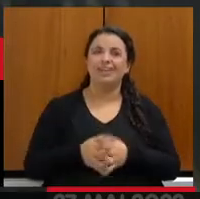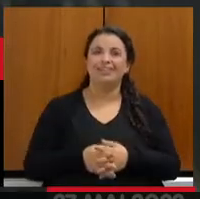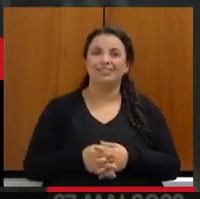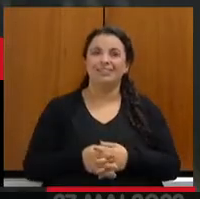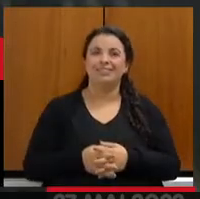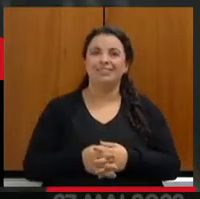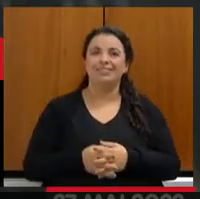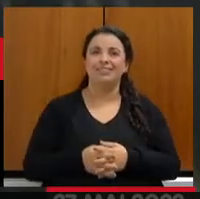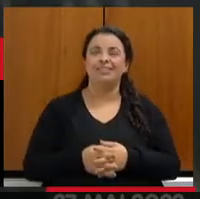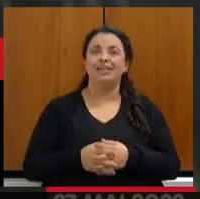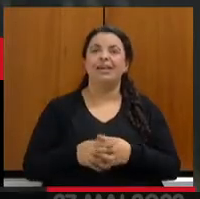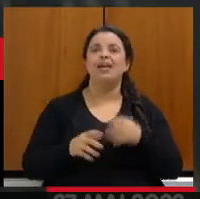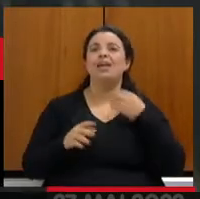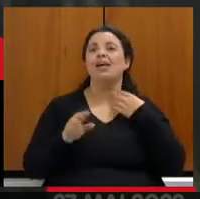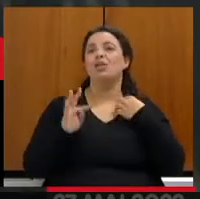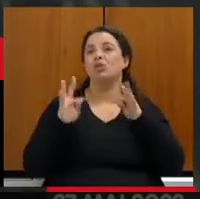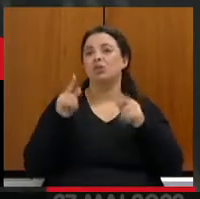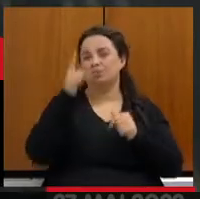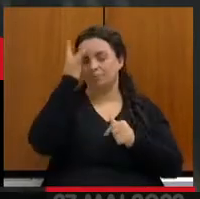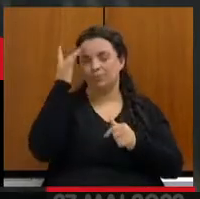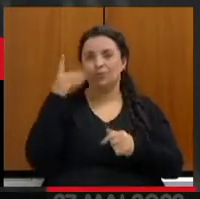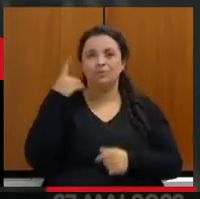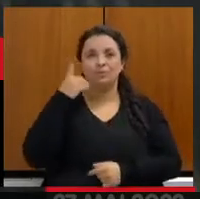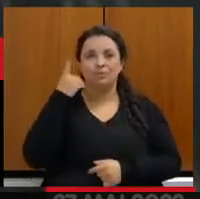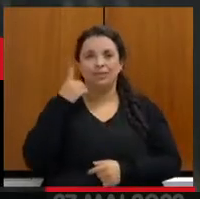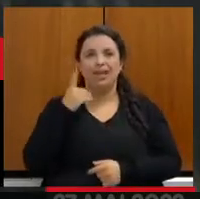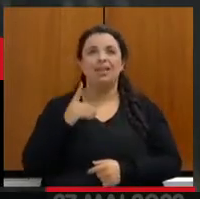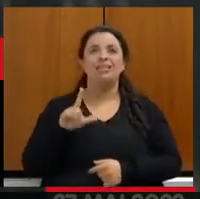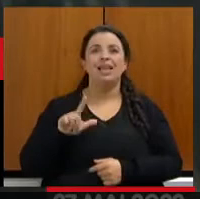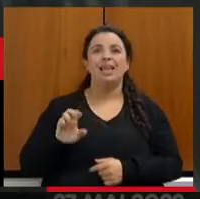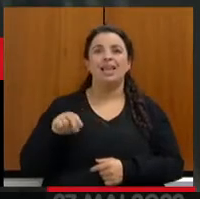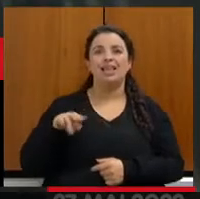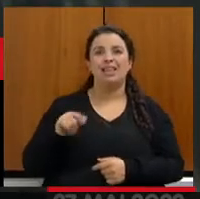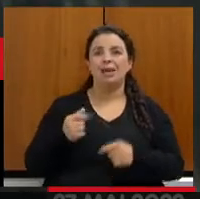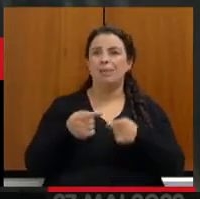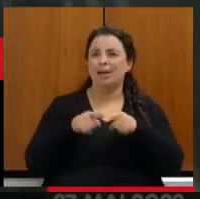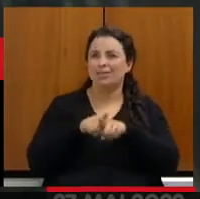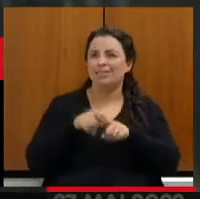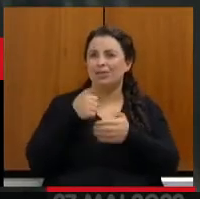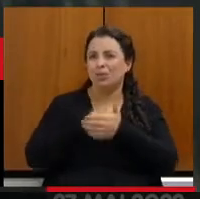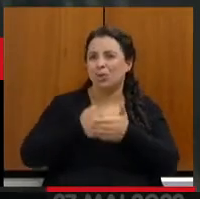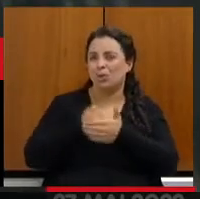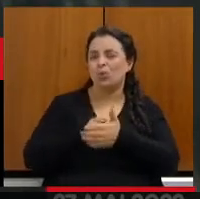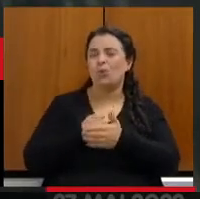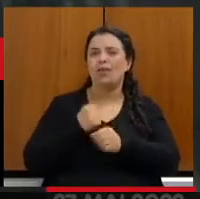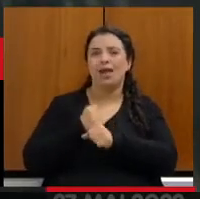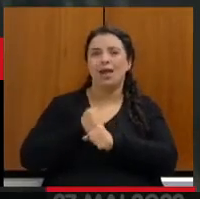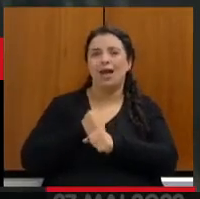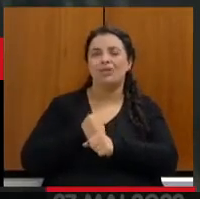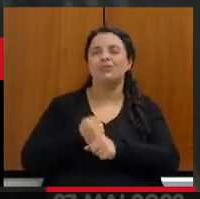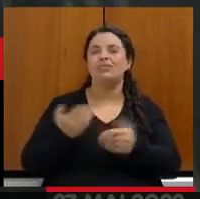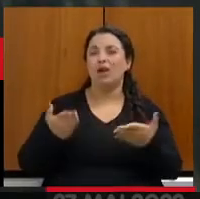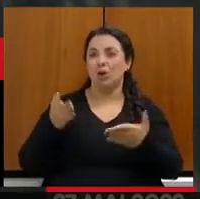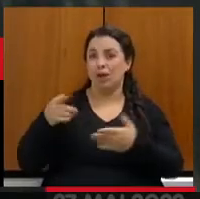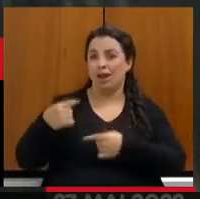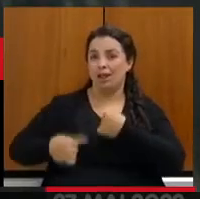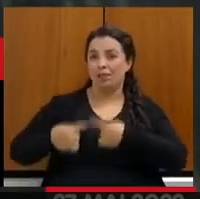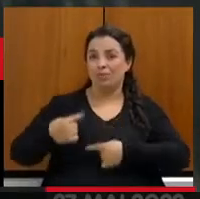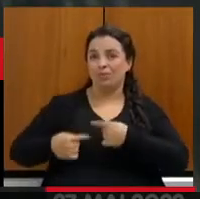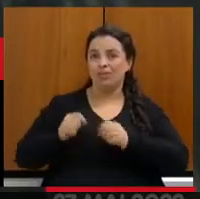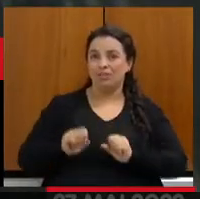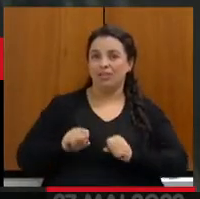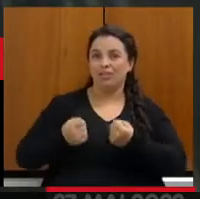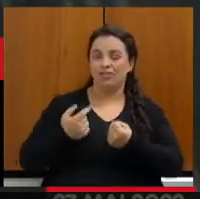meninas do plenário Leninha minha companheira minha parceira não é de luta de muitos anos e agora juntamente na política em defesa